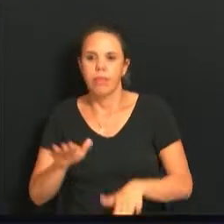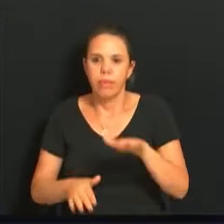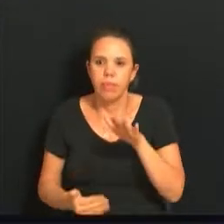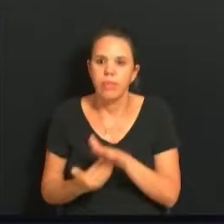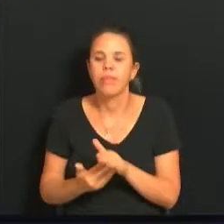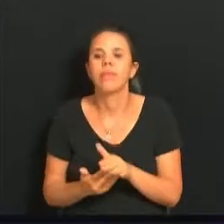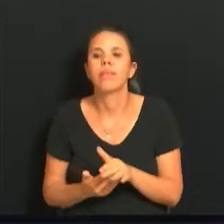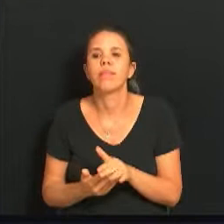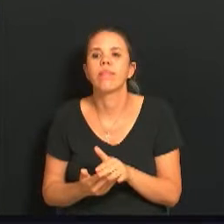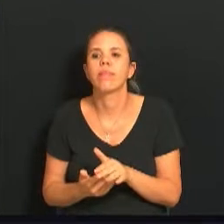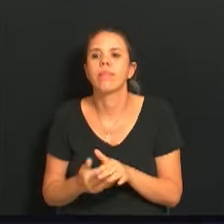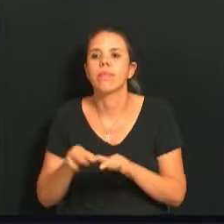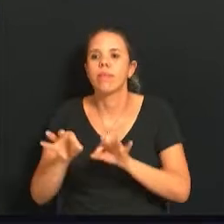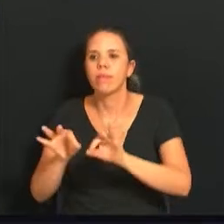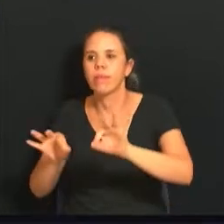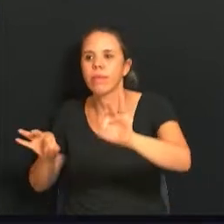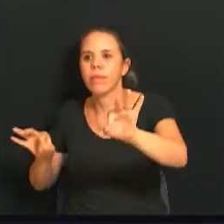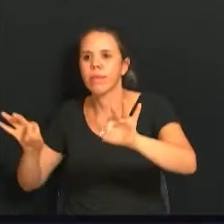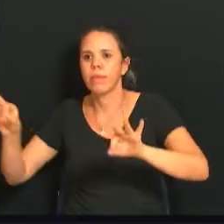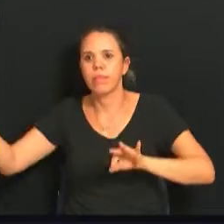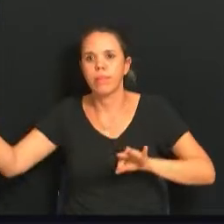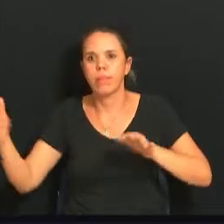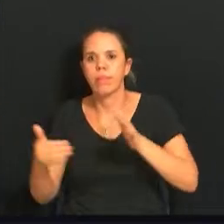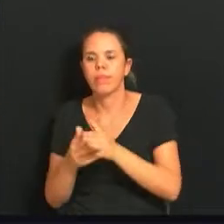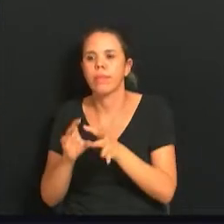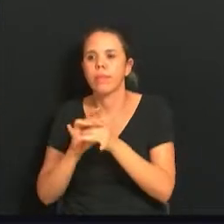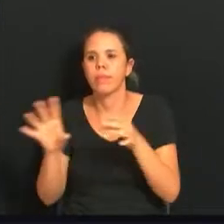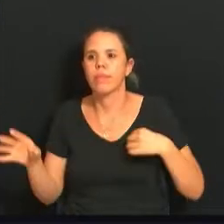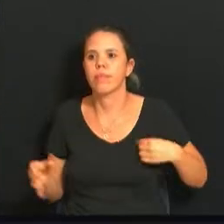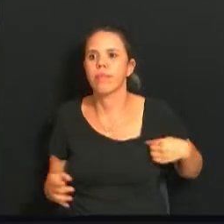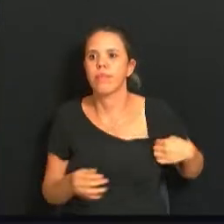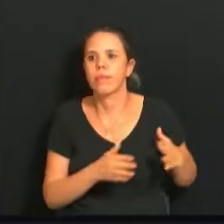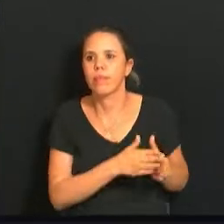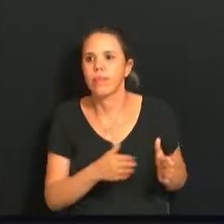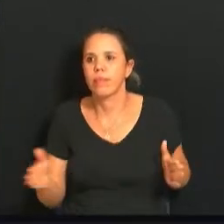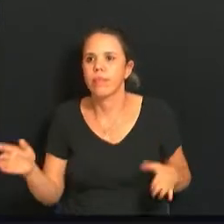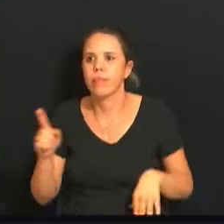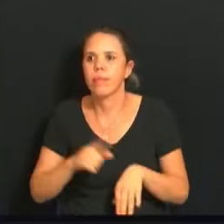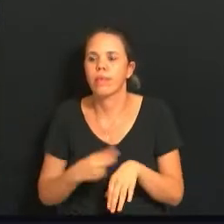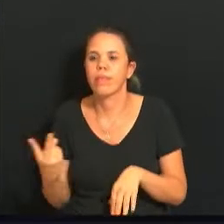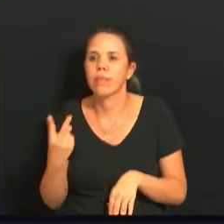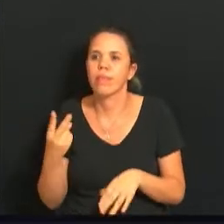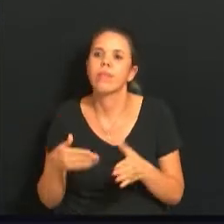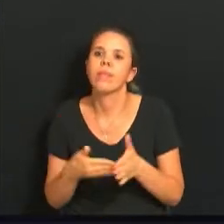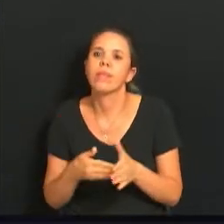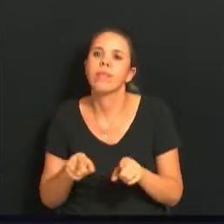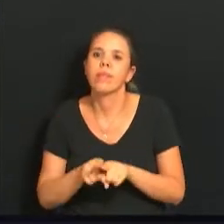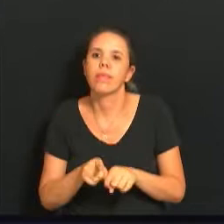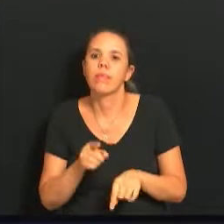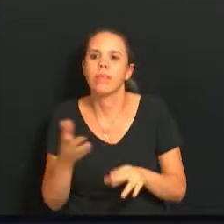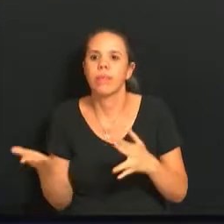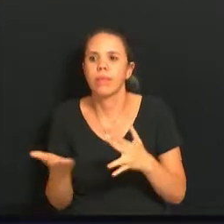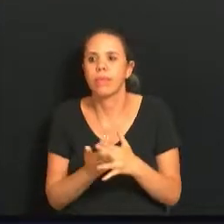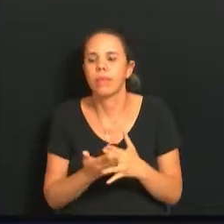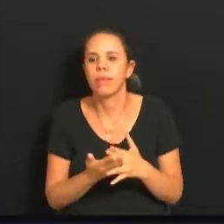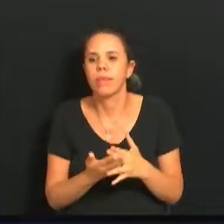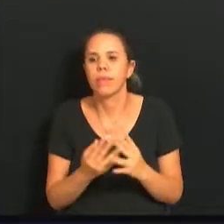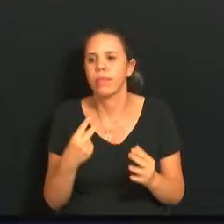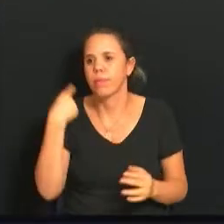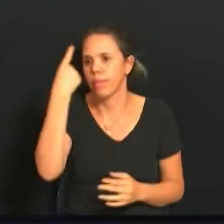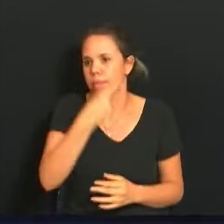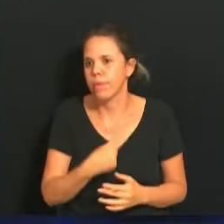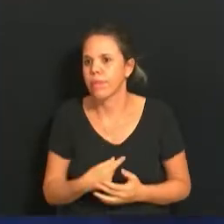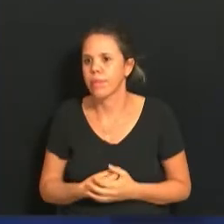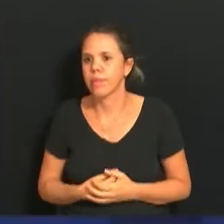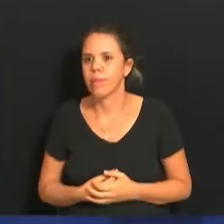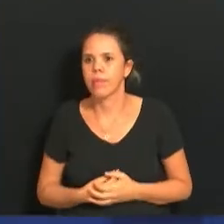com deslocamentos ilimitados durante o prazo de validade, com intervalo mínimo de 2 horas